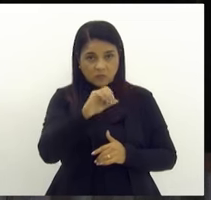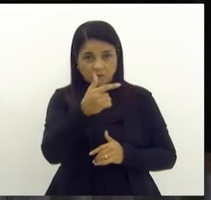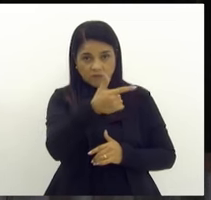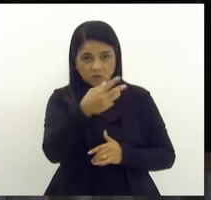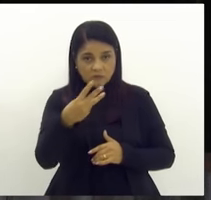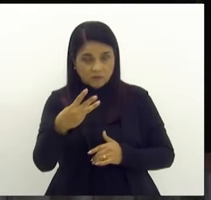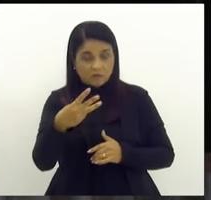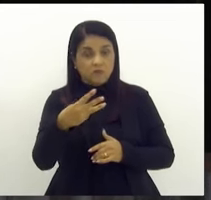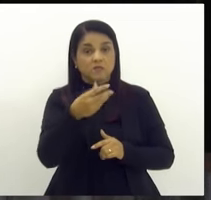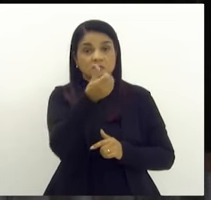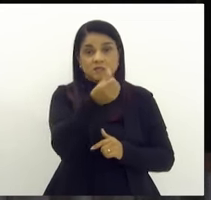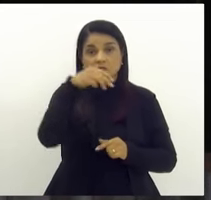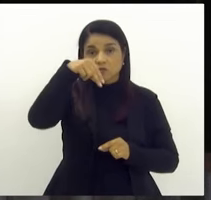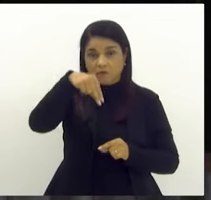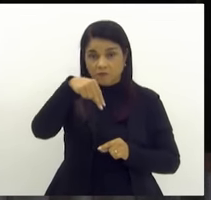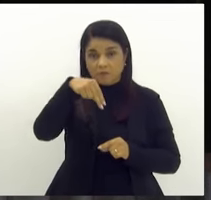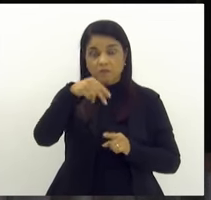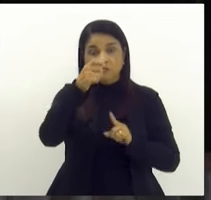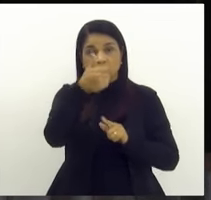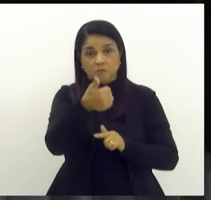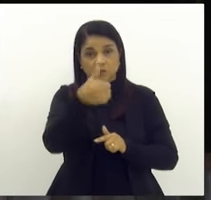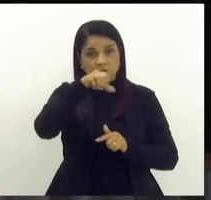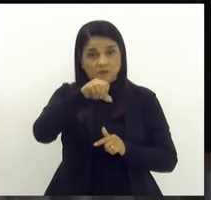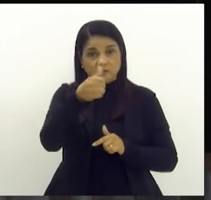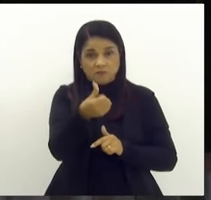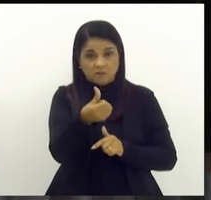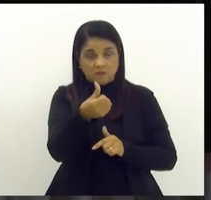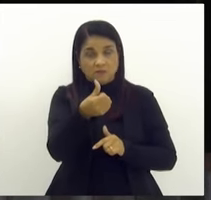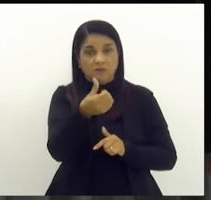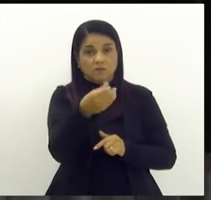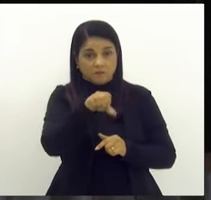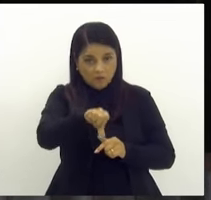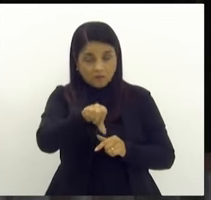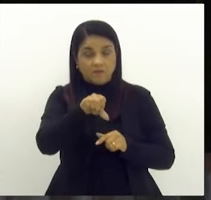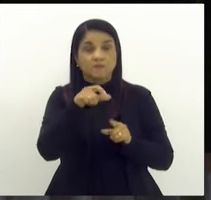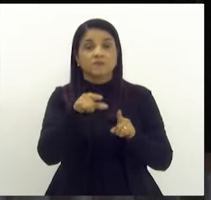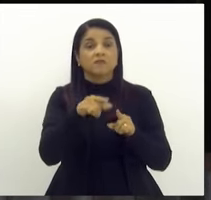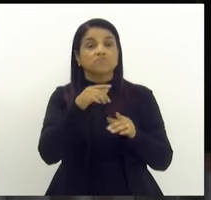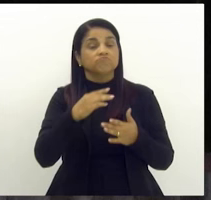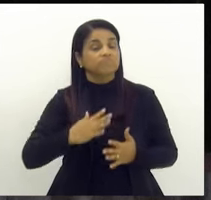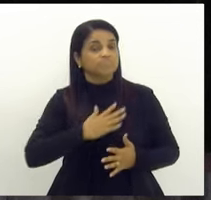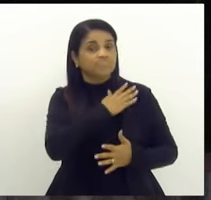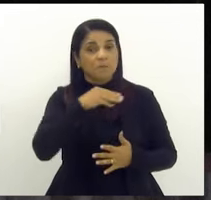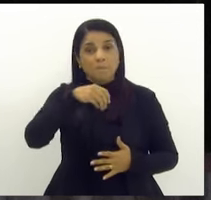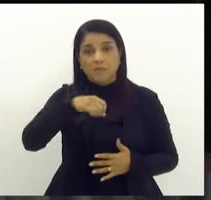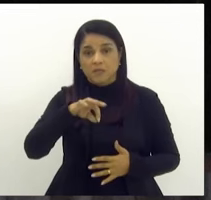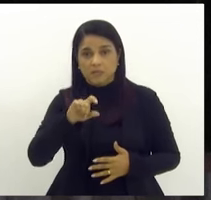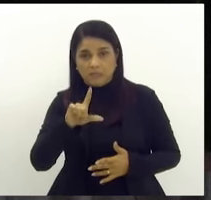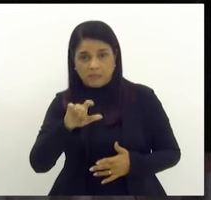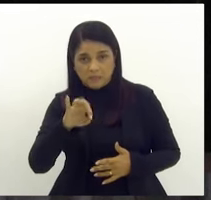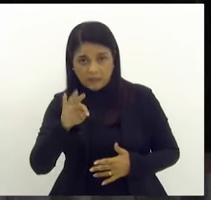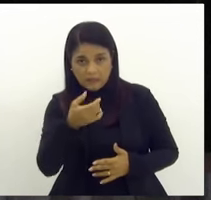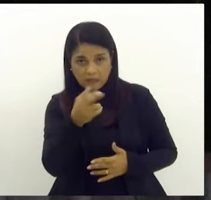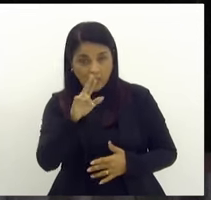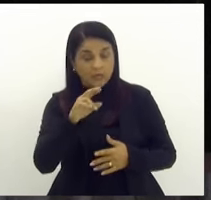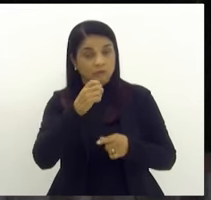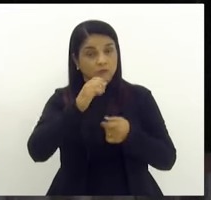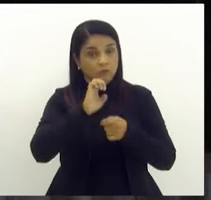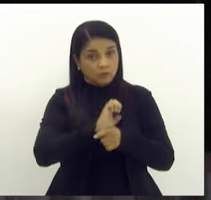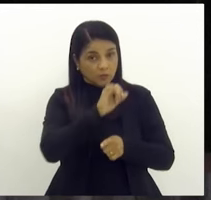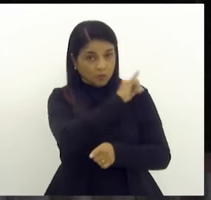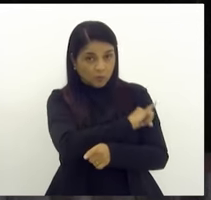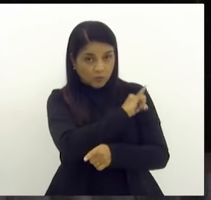de novembro de 79 Que expõe sobre a remuneração dos militares do Estado do Rio de Janeiro e da outras providências a lei